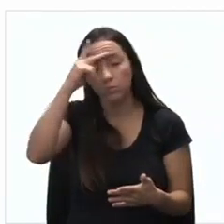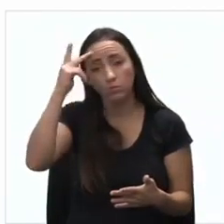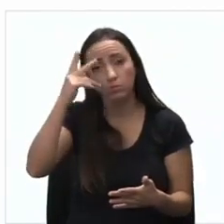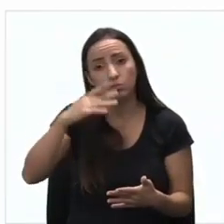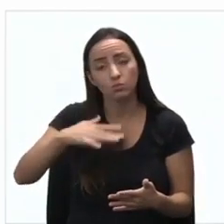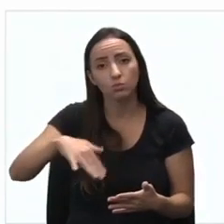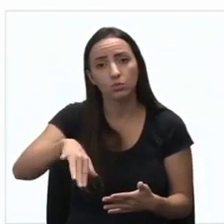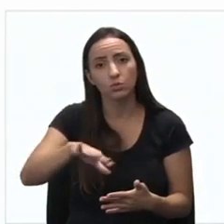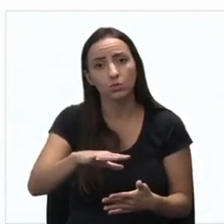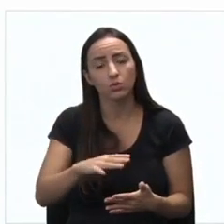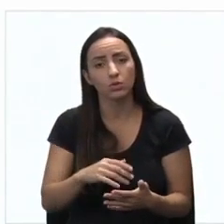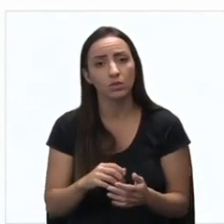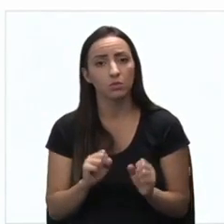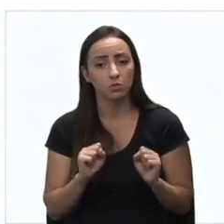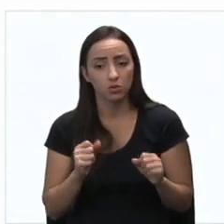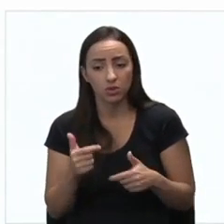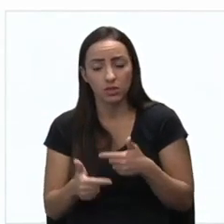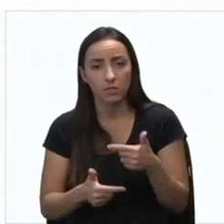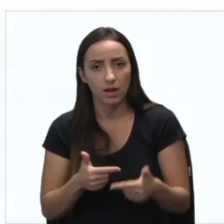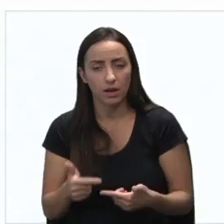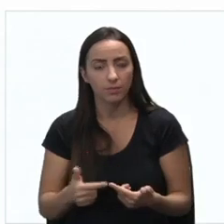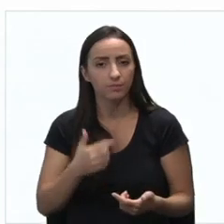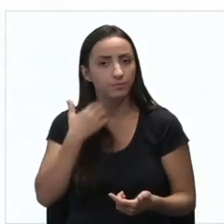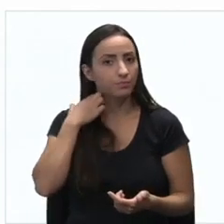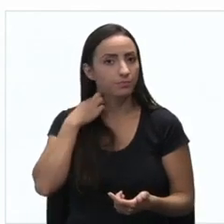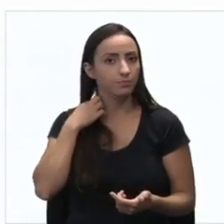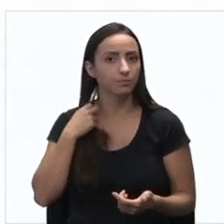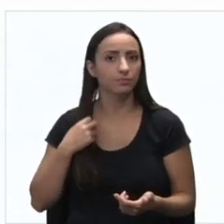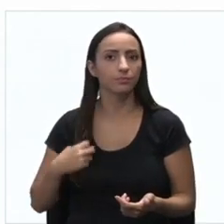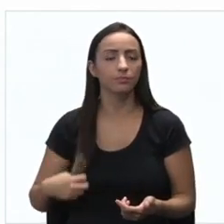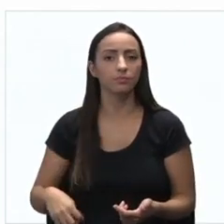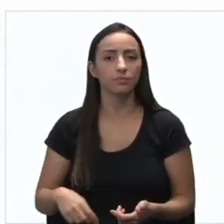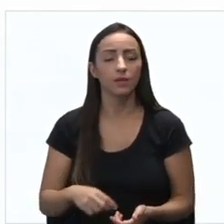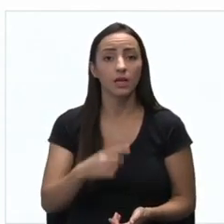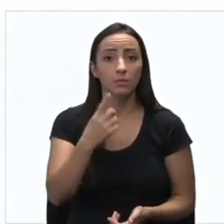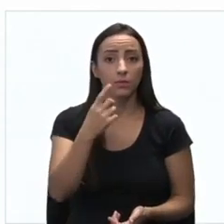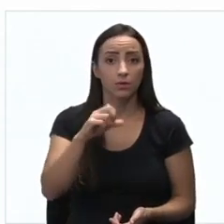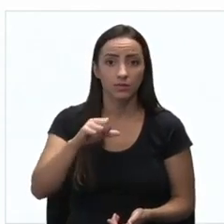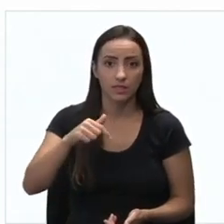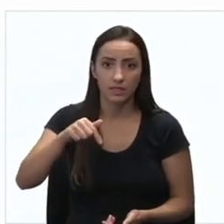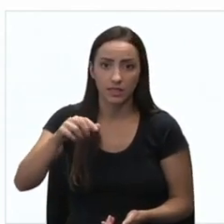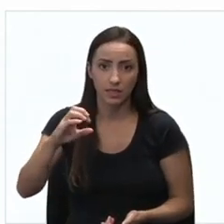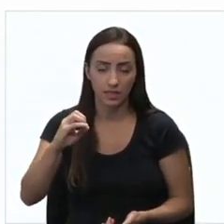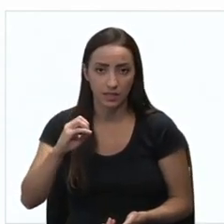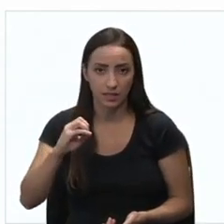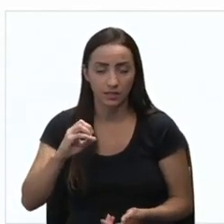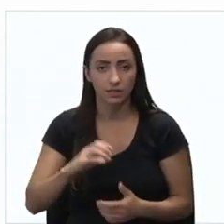estavam aptas ao trabalho. Lá em 1970,